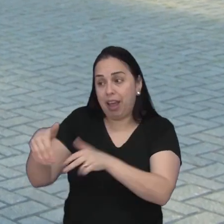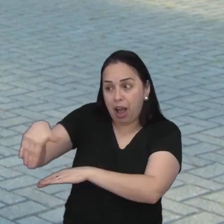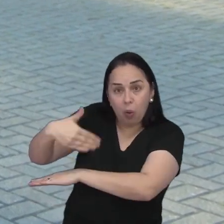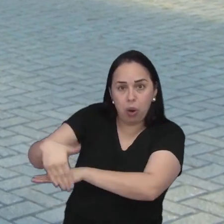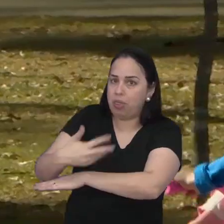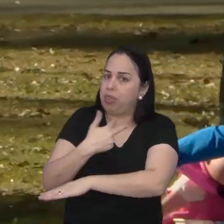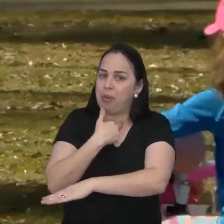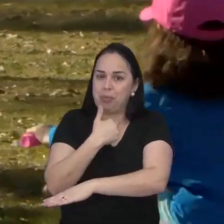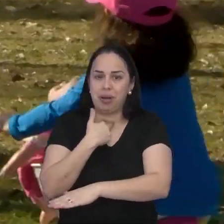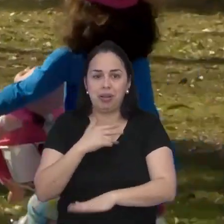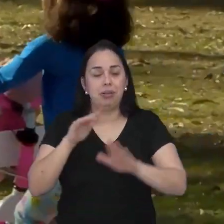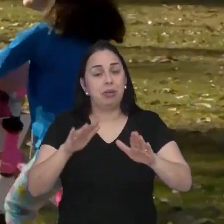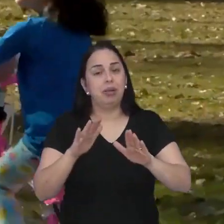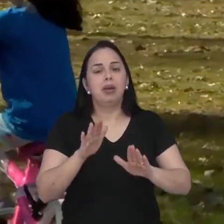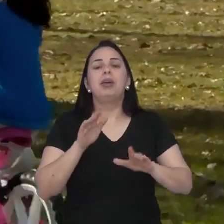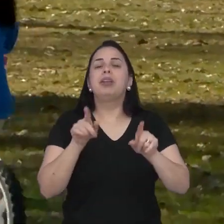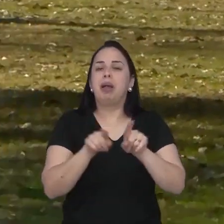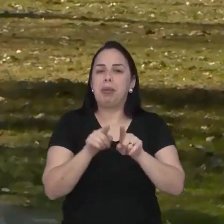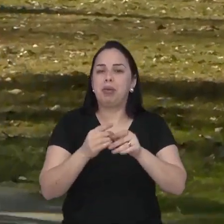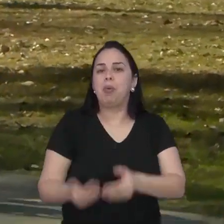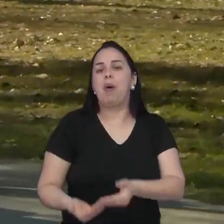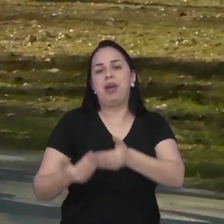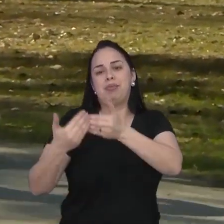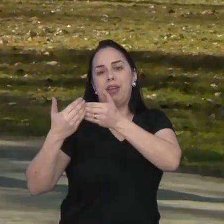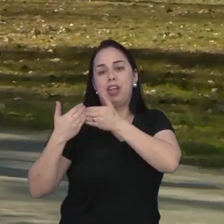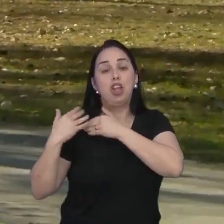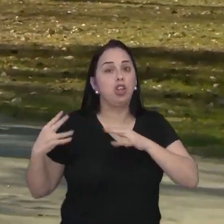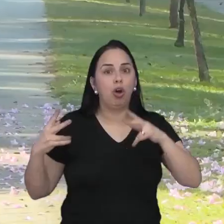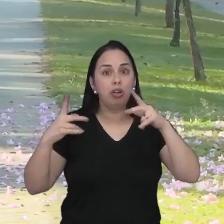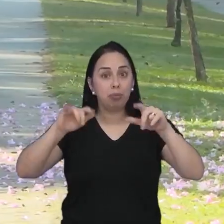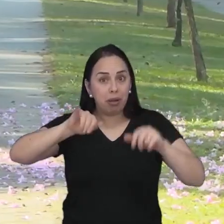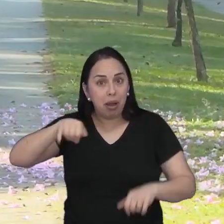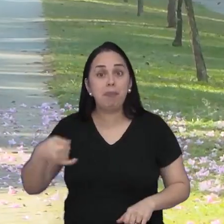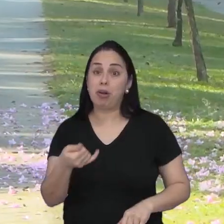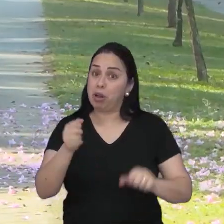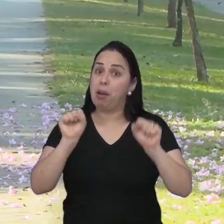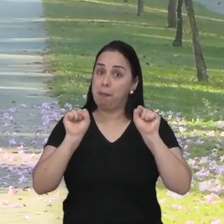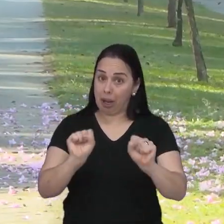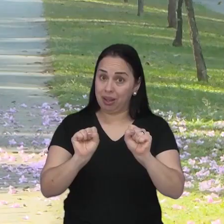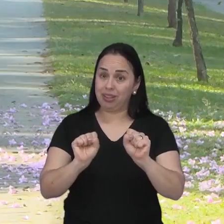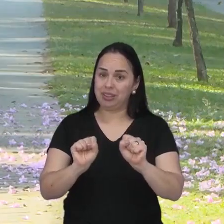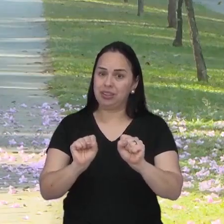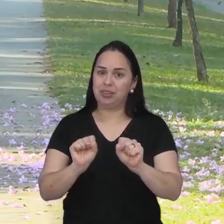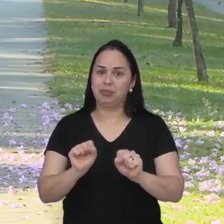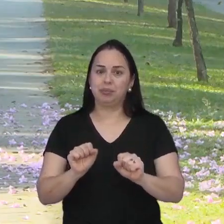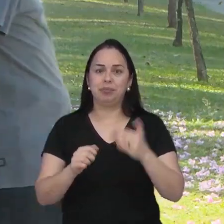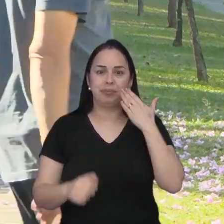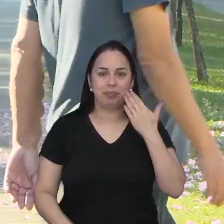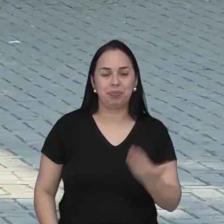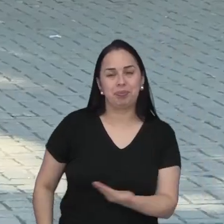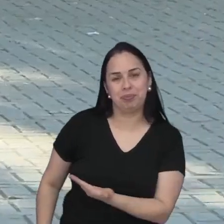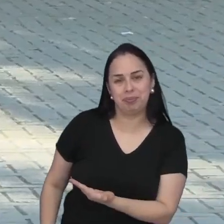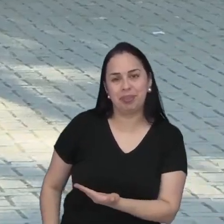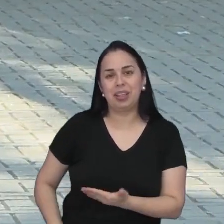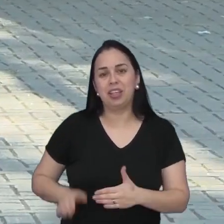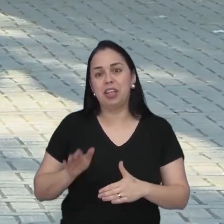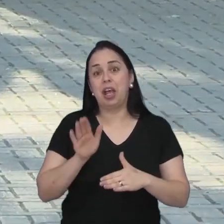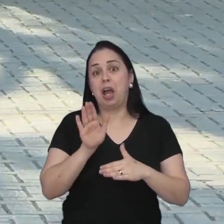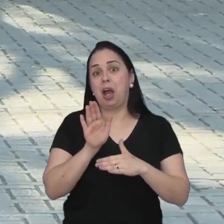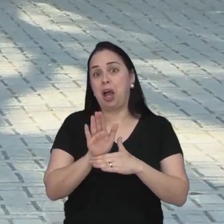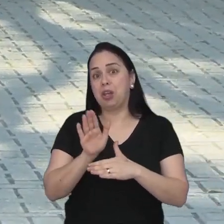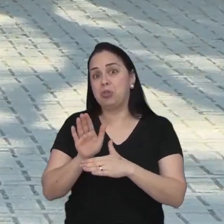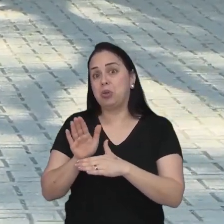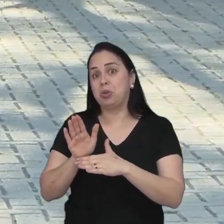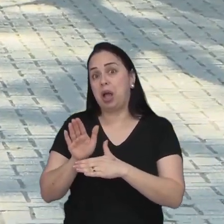na rua. Com cuidado e responsabilidade, todos podem aproveitar os benefícios destes novos meios de transporte